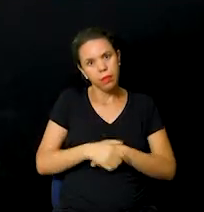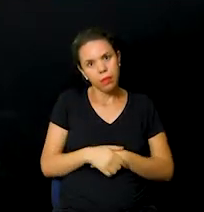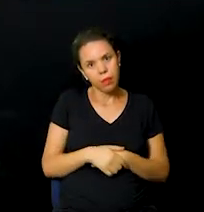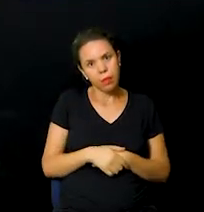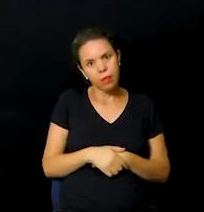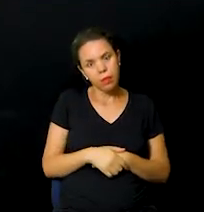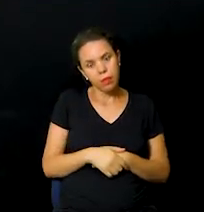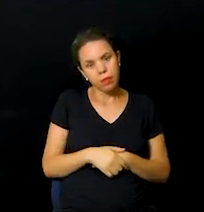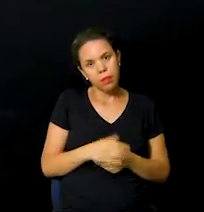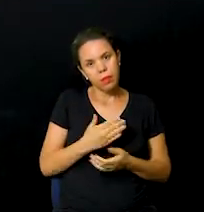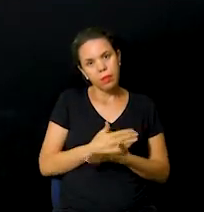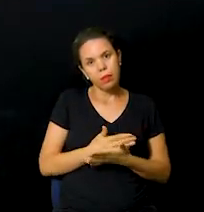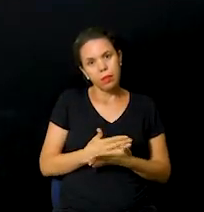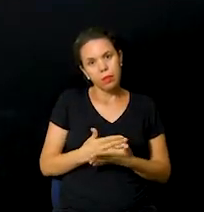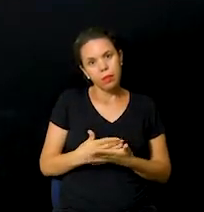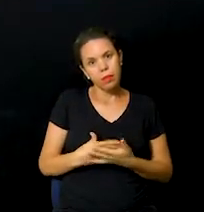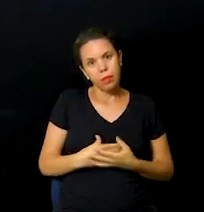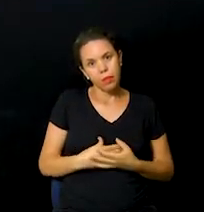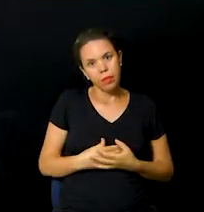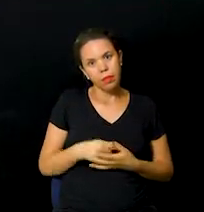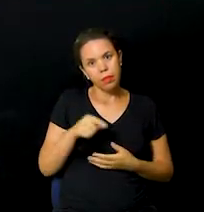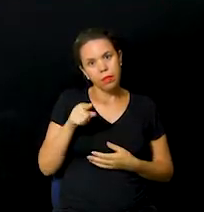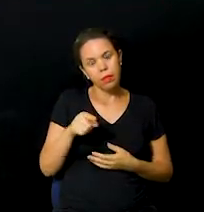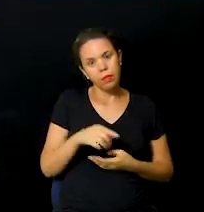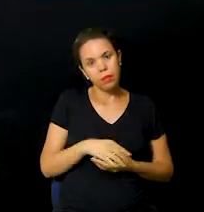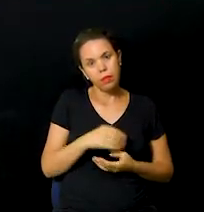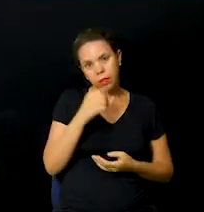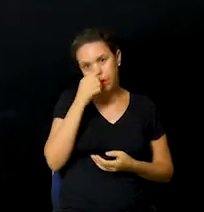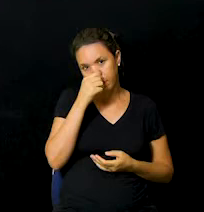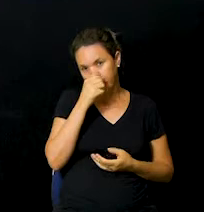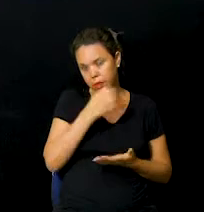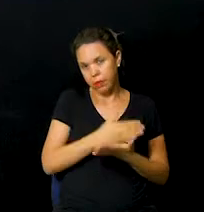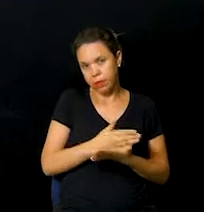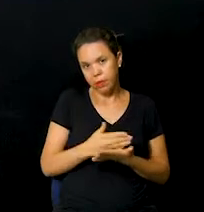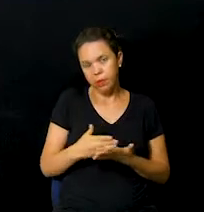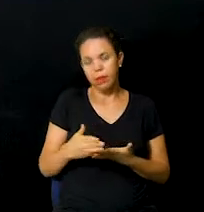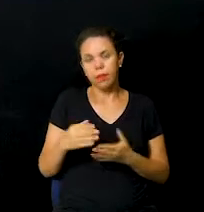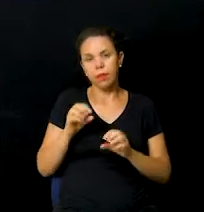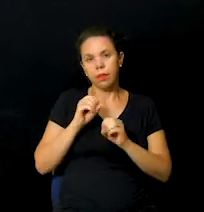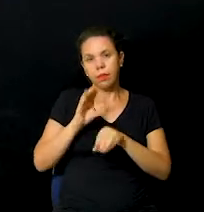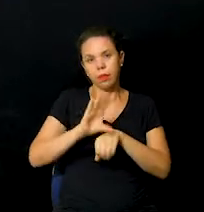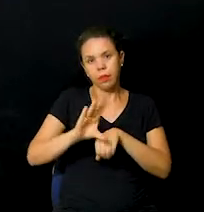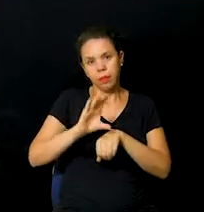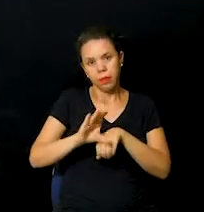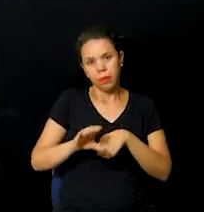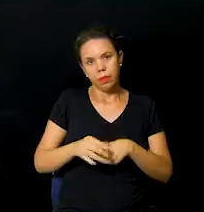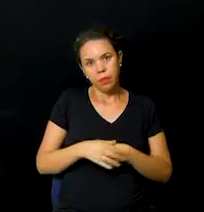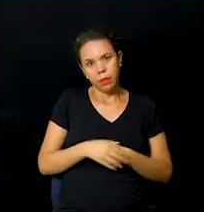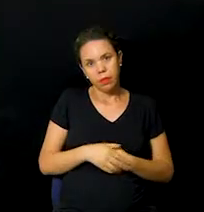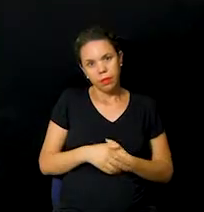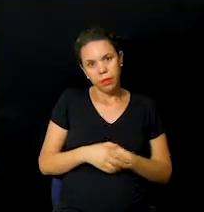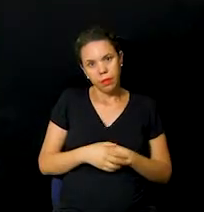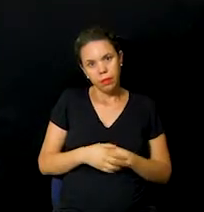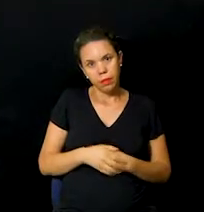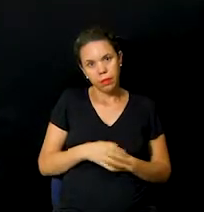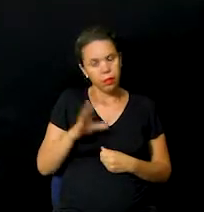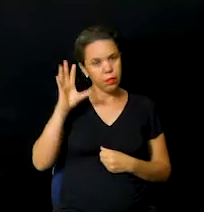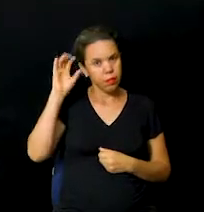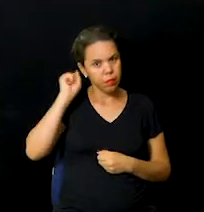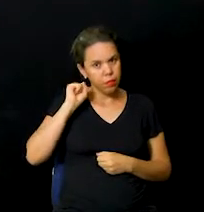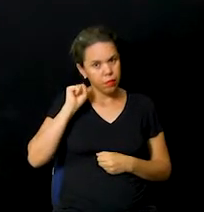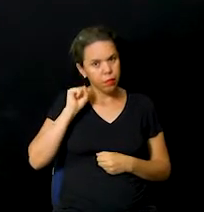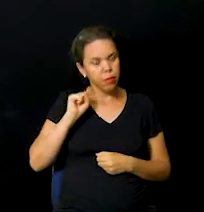conhecimento, no início, você começou a ministrar os cursos para